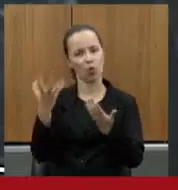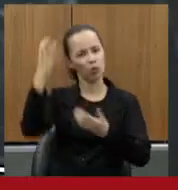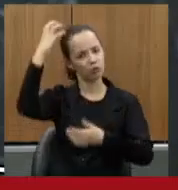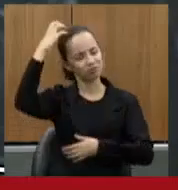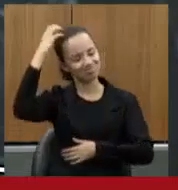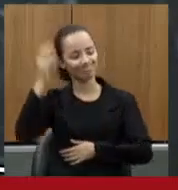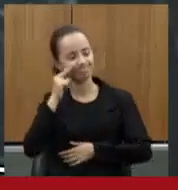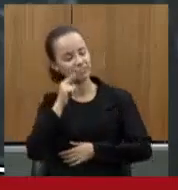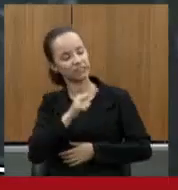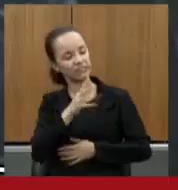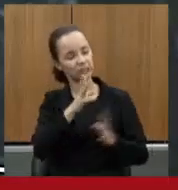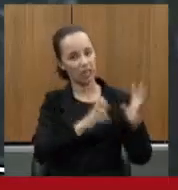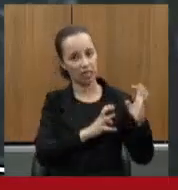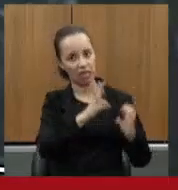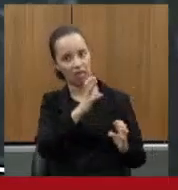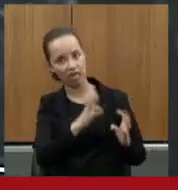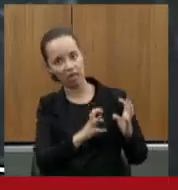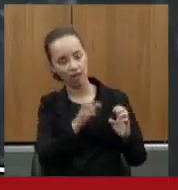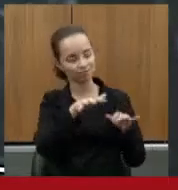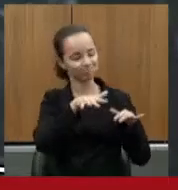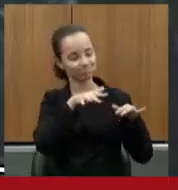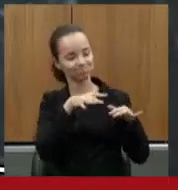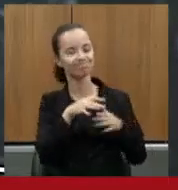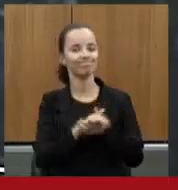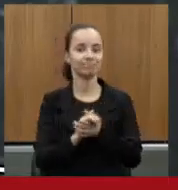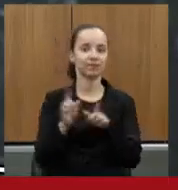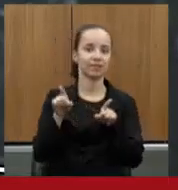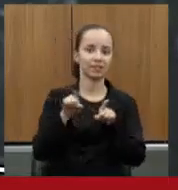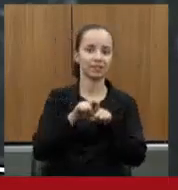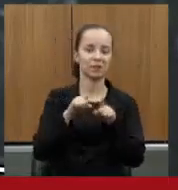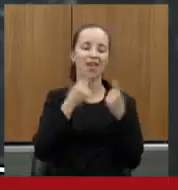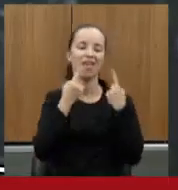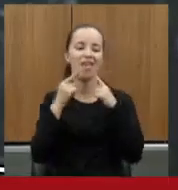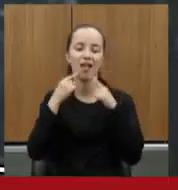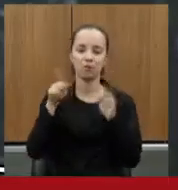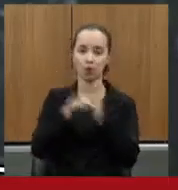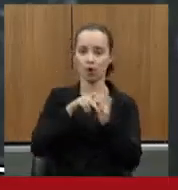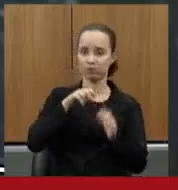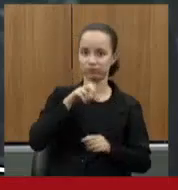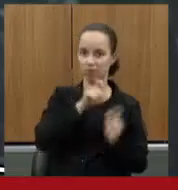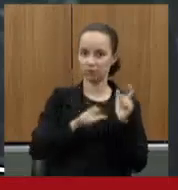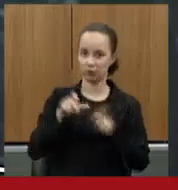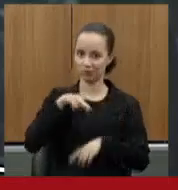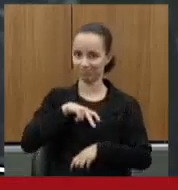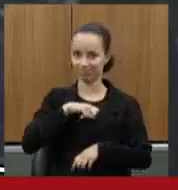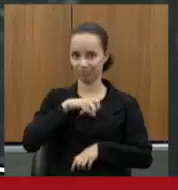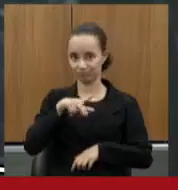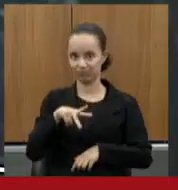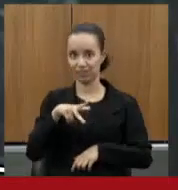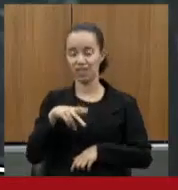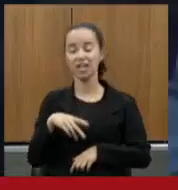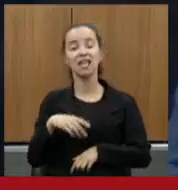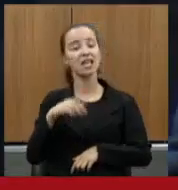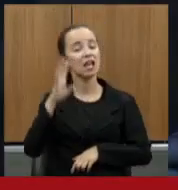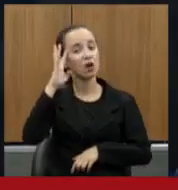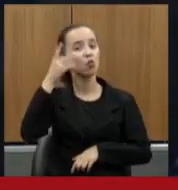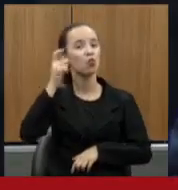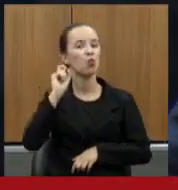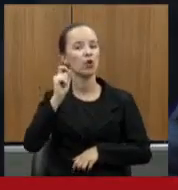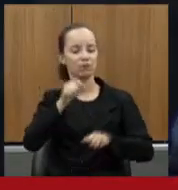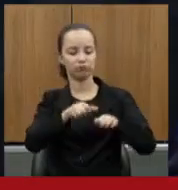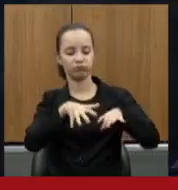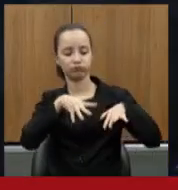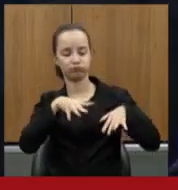às intrigas palacianas e aos queixumes dos portugueses que aqui estavam, decretou o encerramento da Assembleia